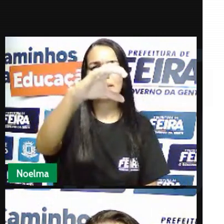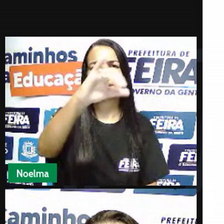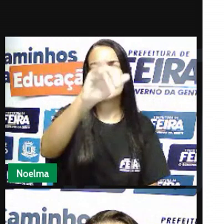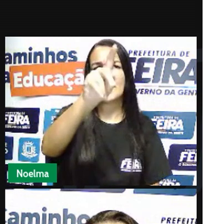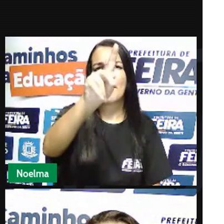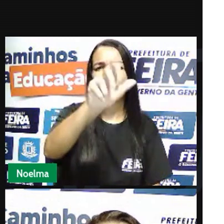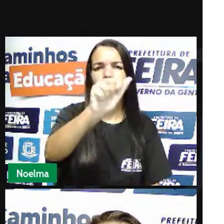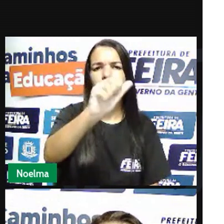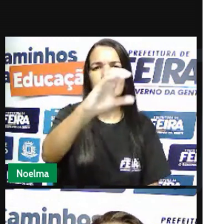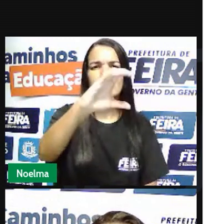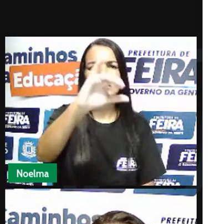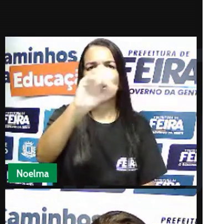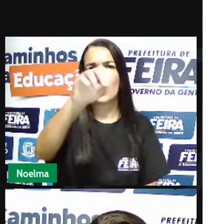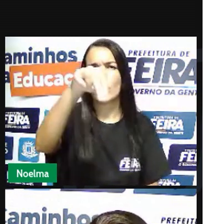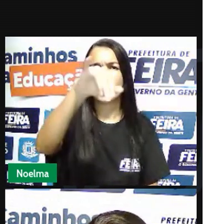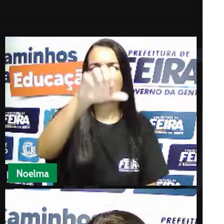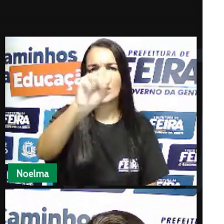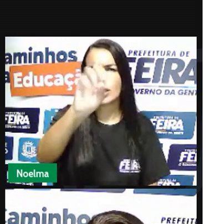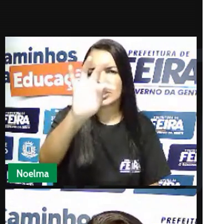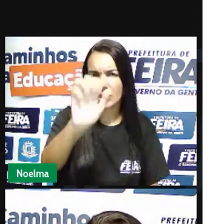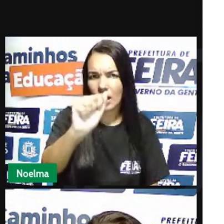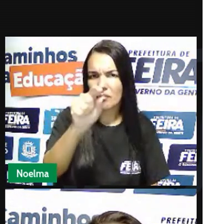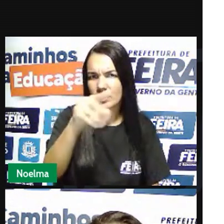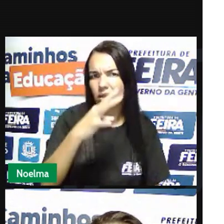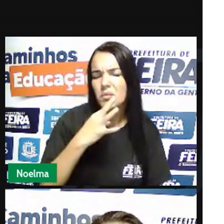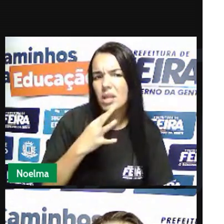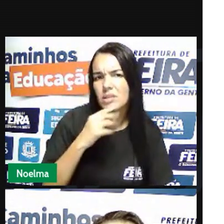emancipacionista? Alguém sabe o que é isso?